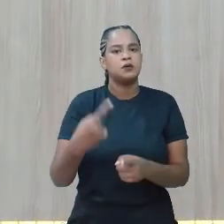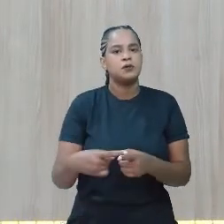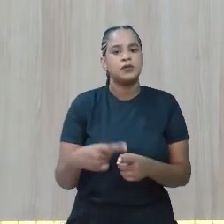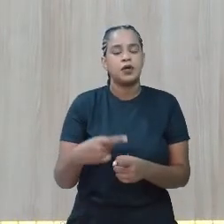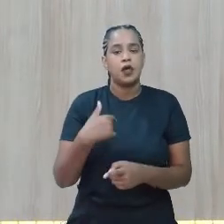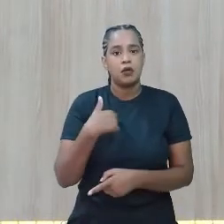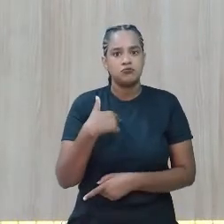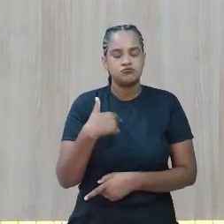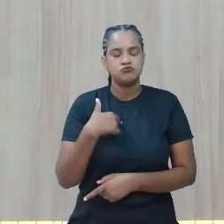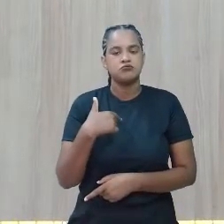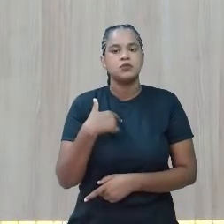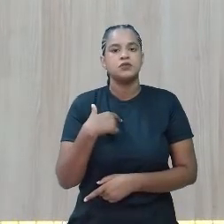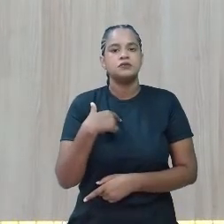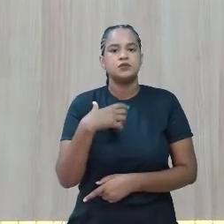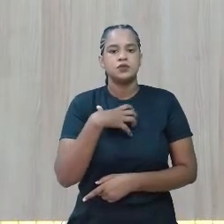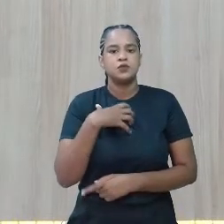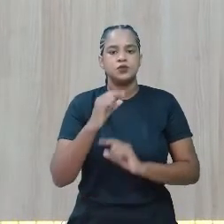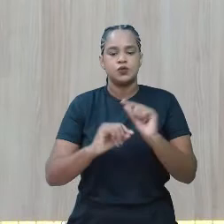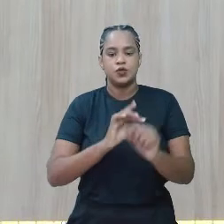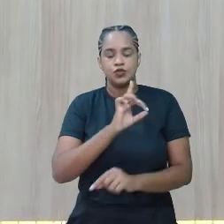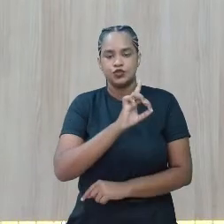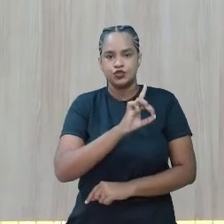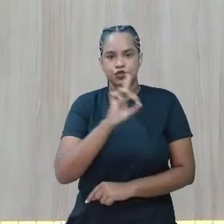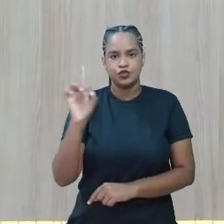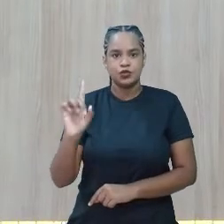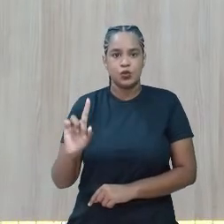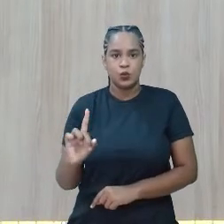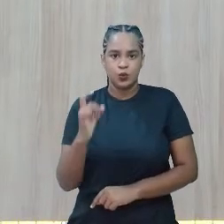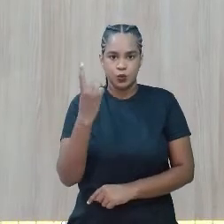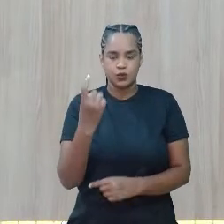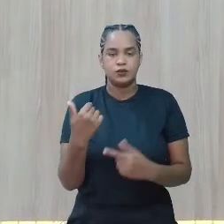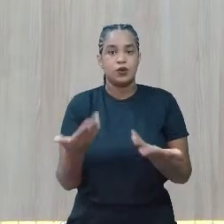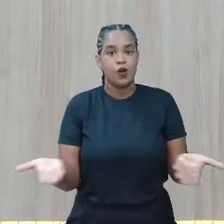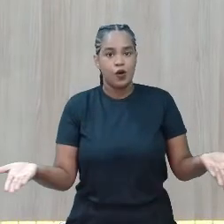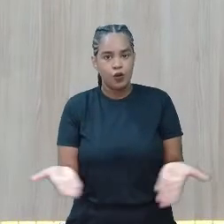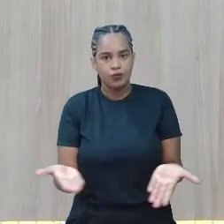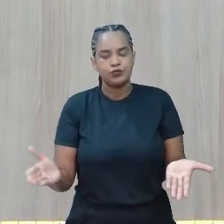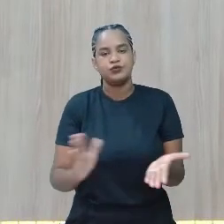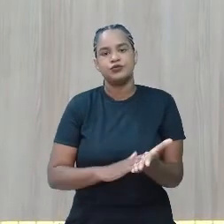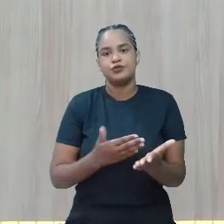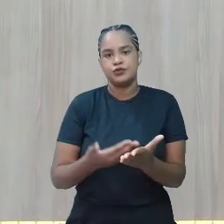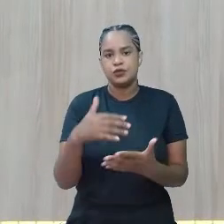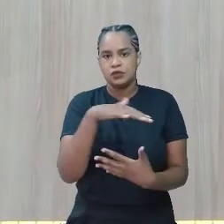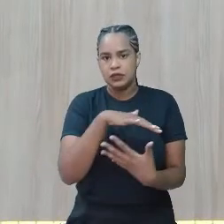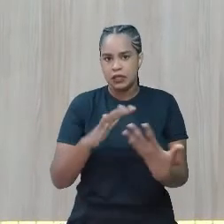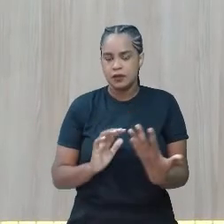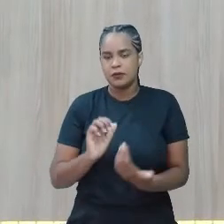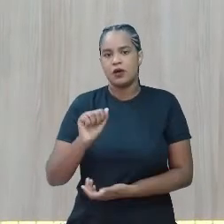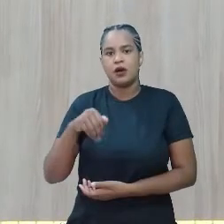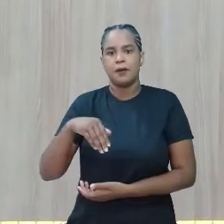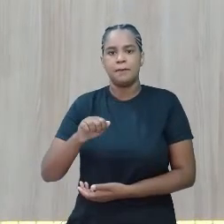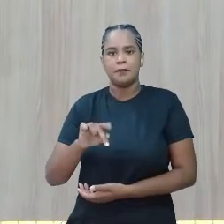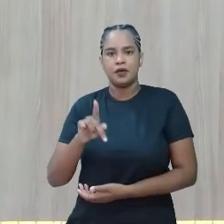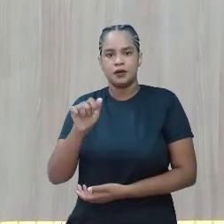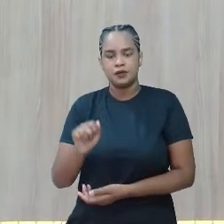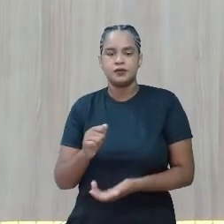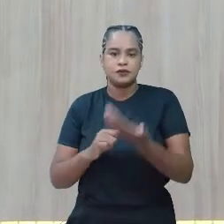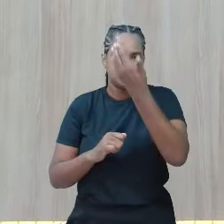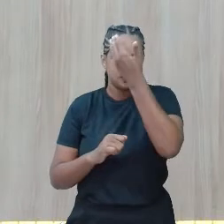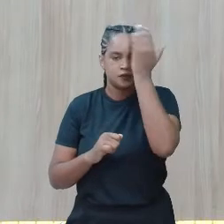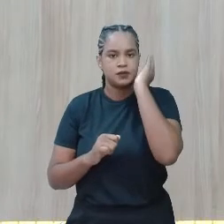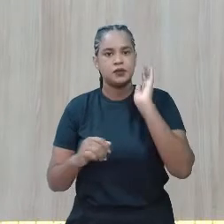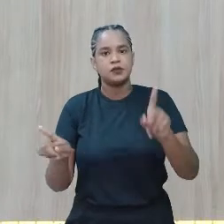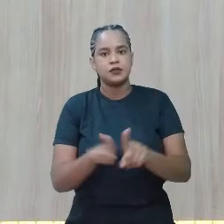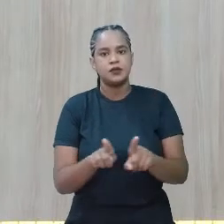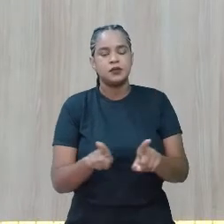tenho o privilégio de estar aqui com a Amanda, a nossa intérprete, e a professora